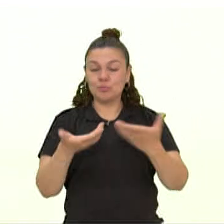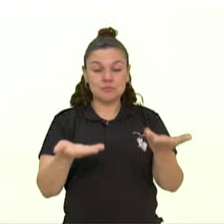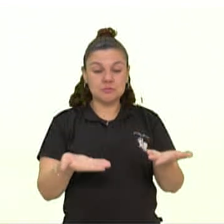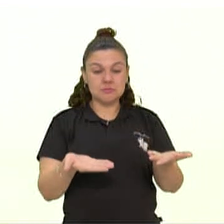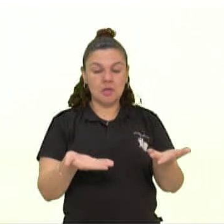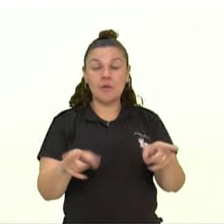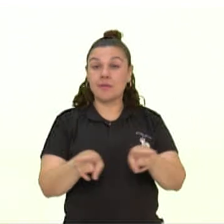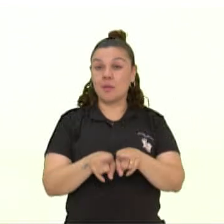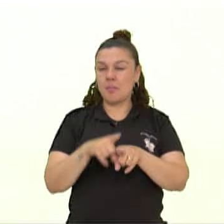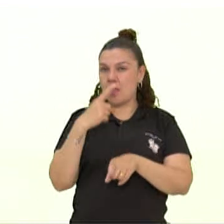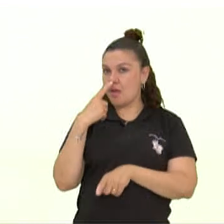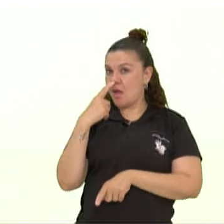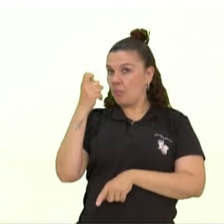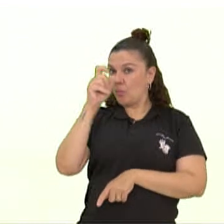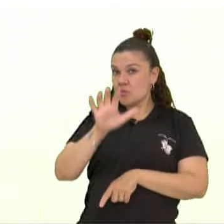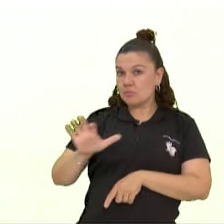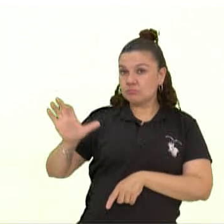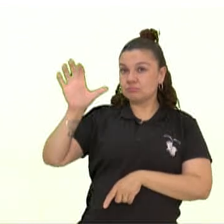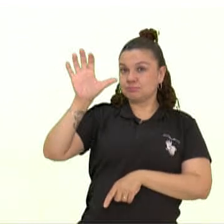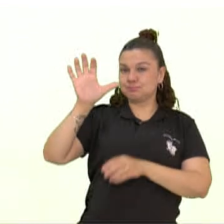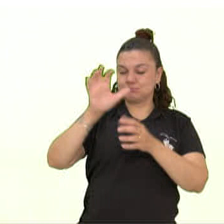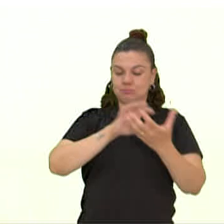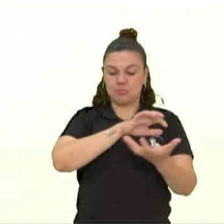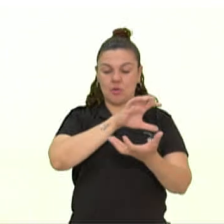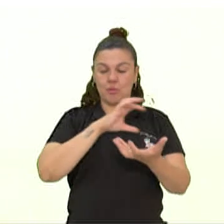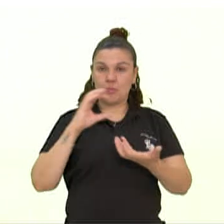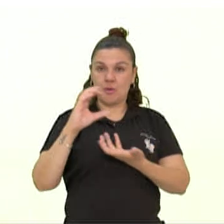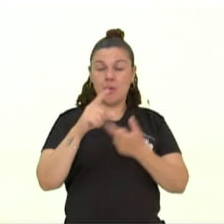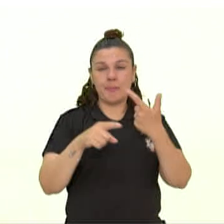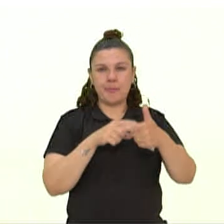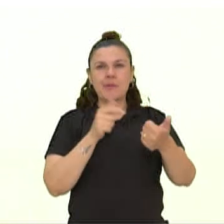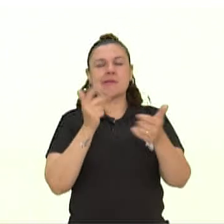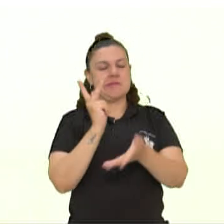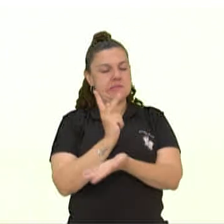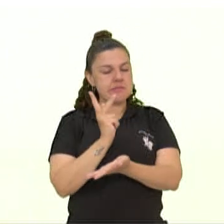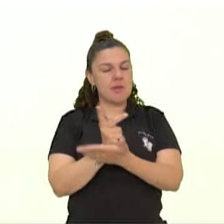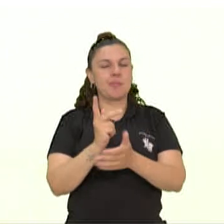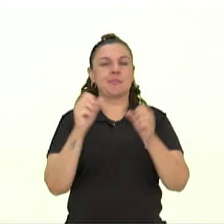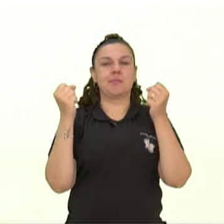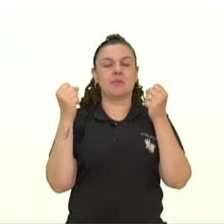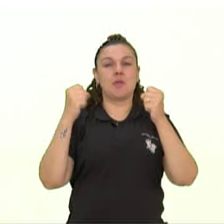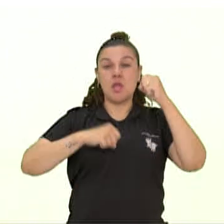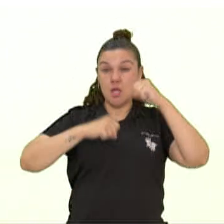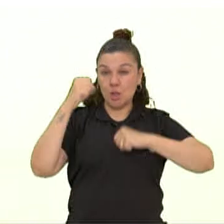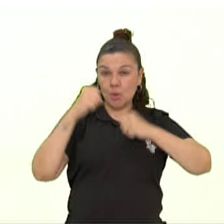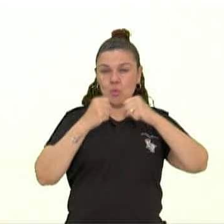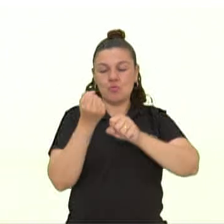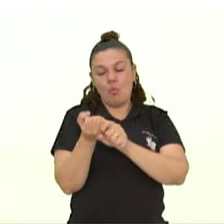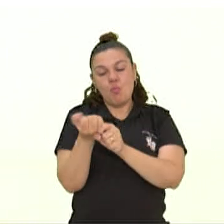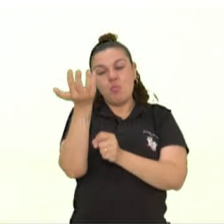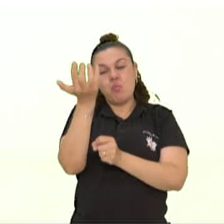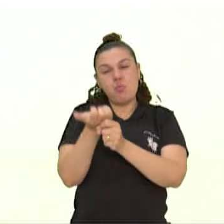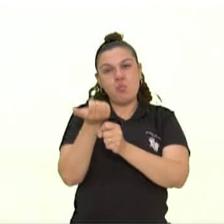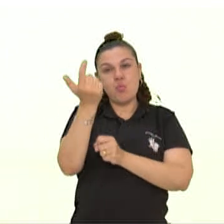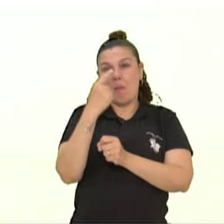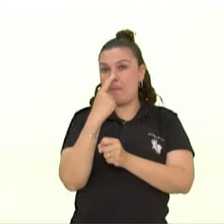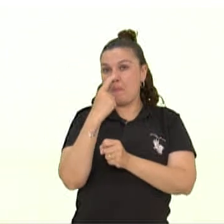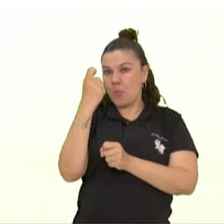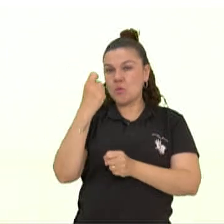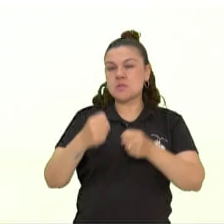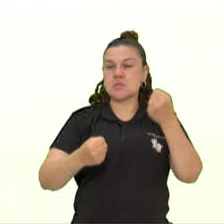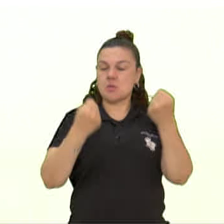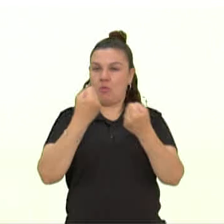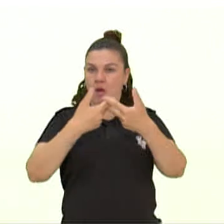A poluição atmosférica, pela proximidade das indústrias ou a emissão de gases poluentes pelos meios de